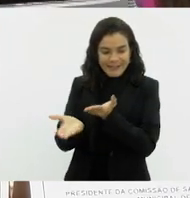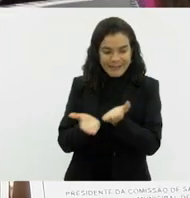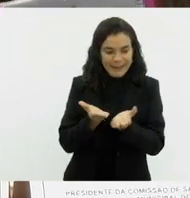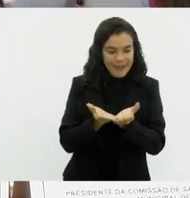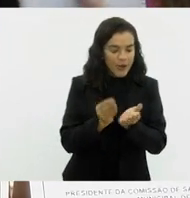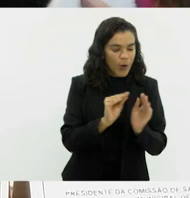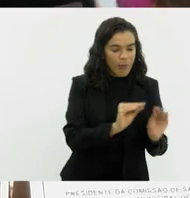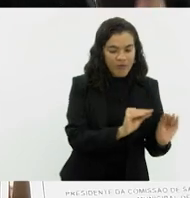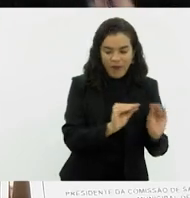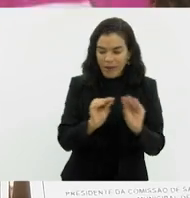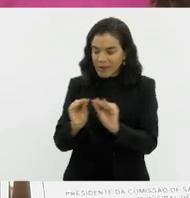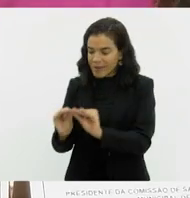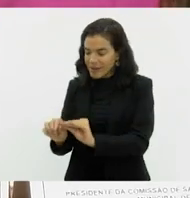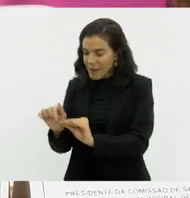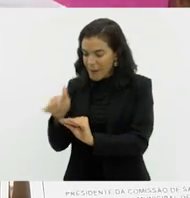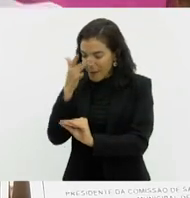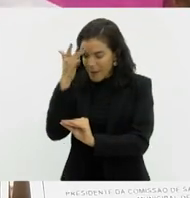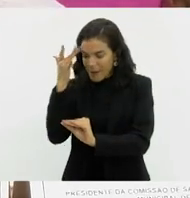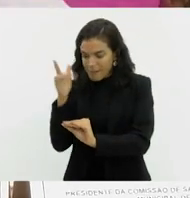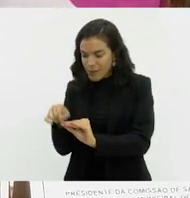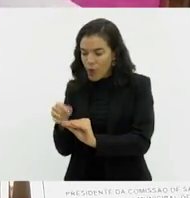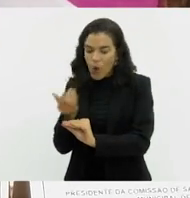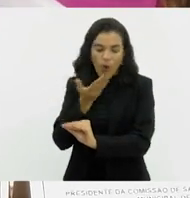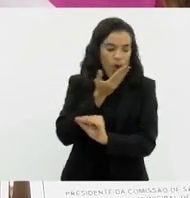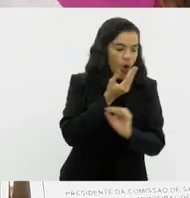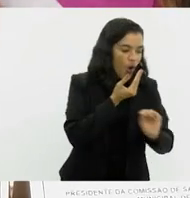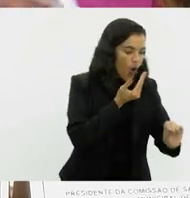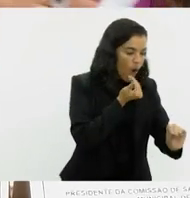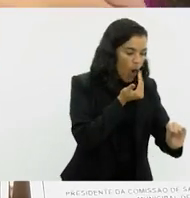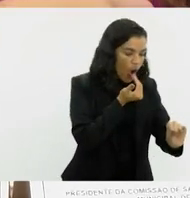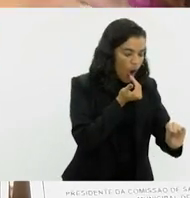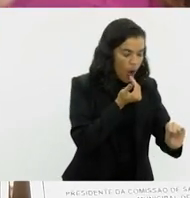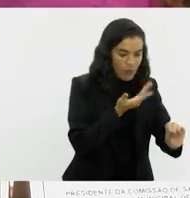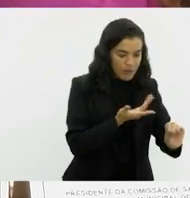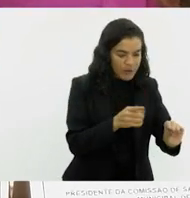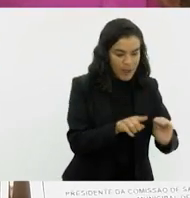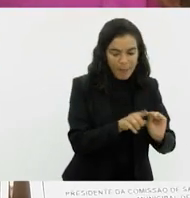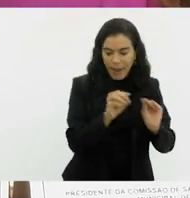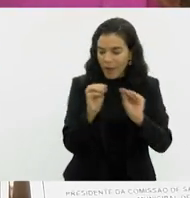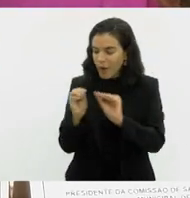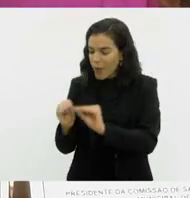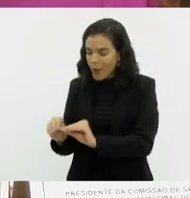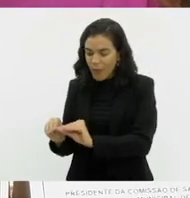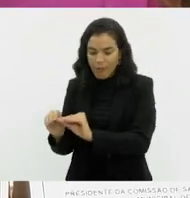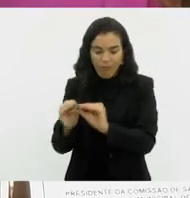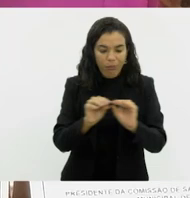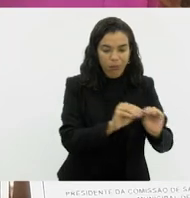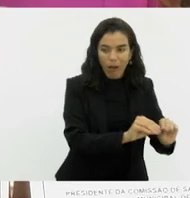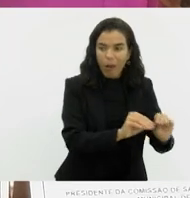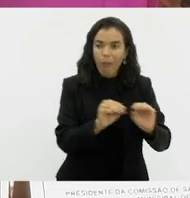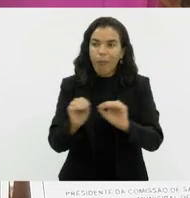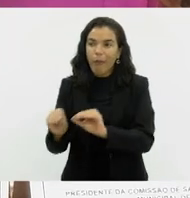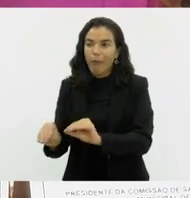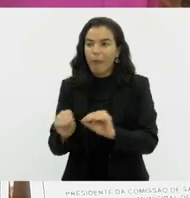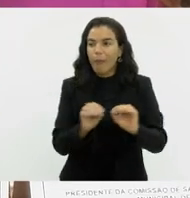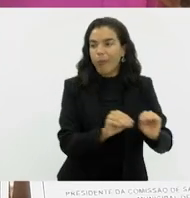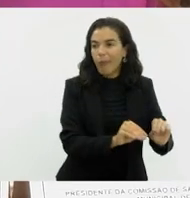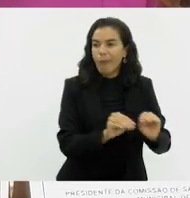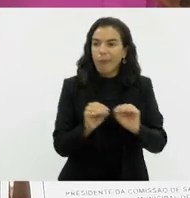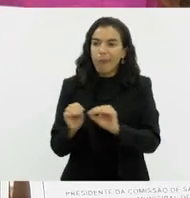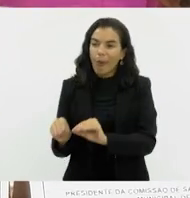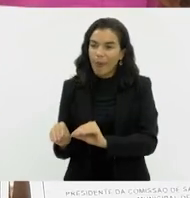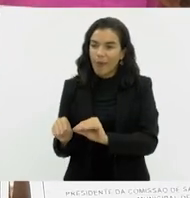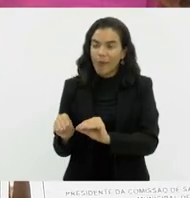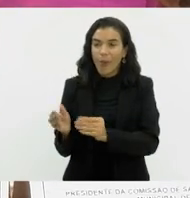esse paciente vai, como esse paciente, quando esse paciente vai ser regulado, quando esse paciente, para que unidade ele irá, qual vai ser o